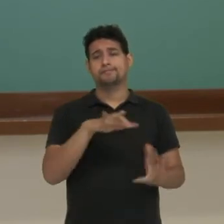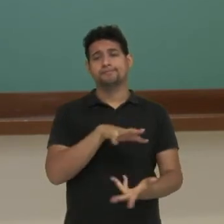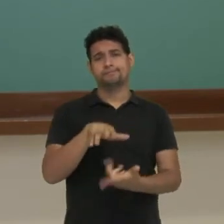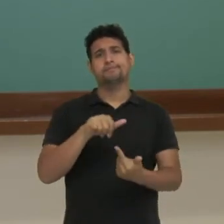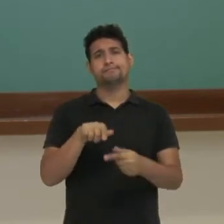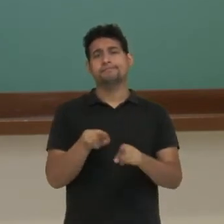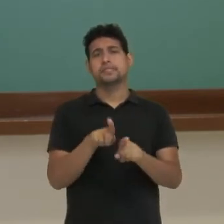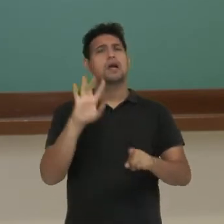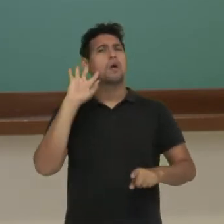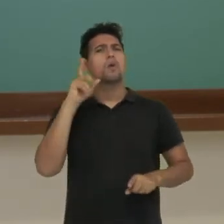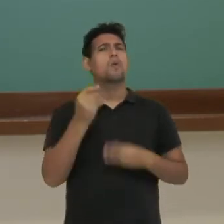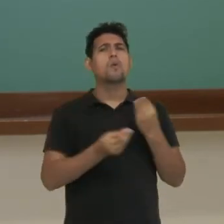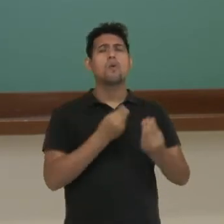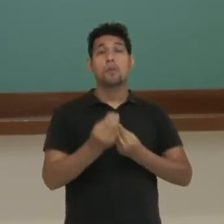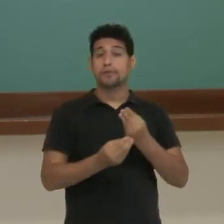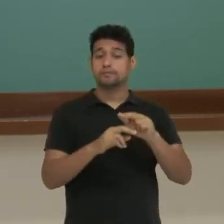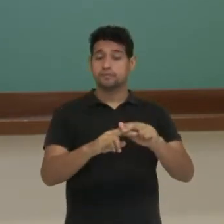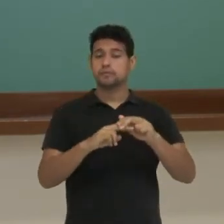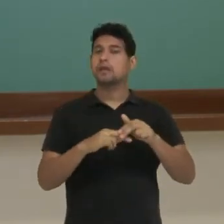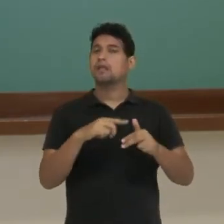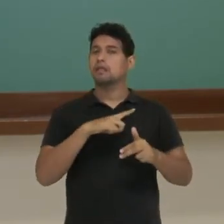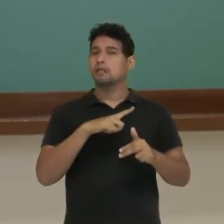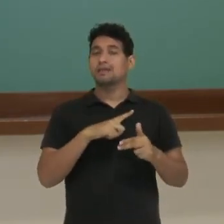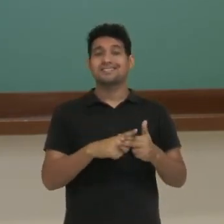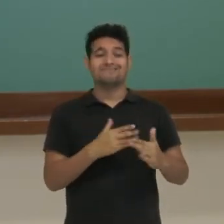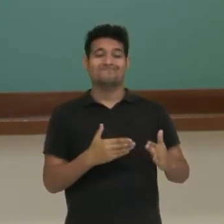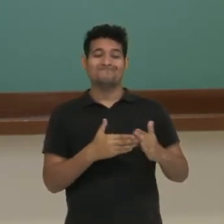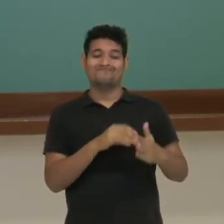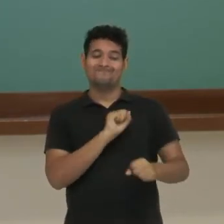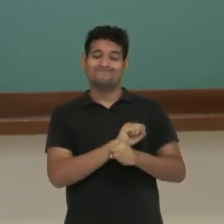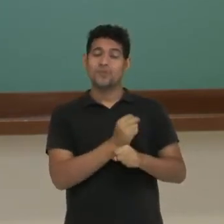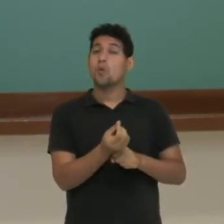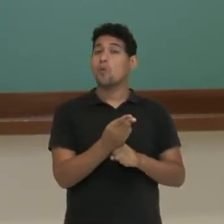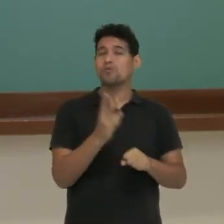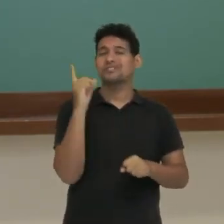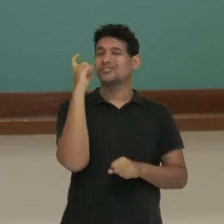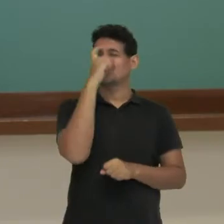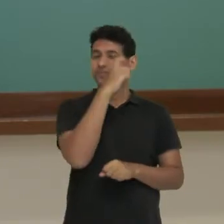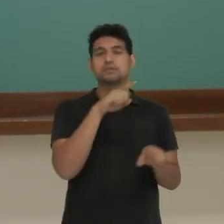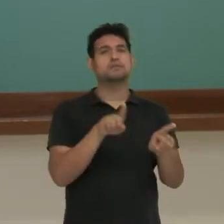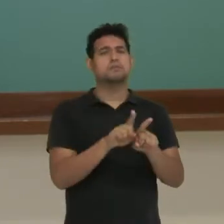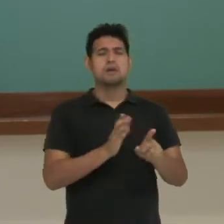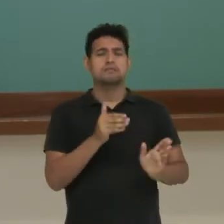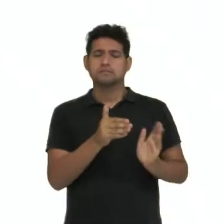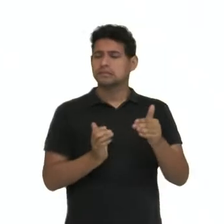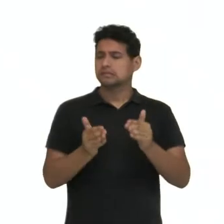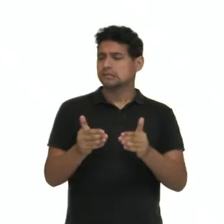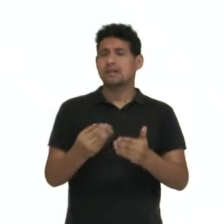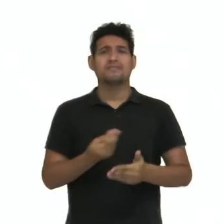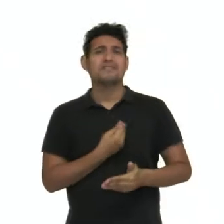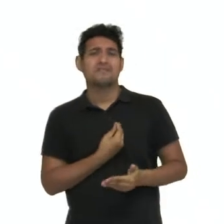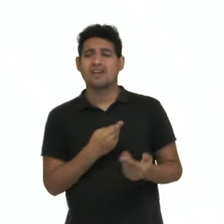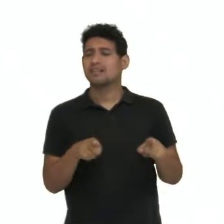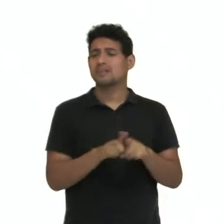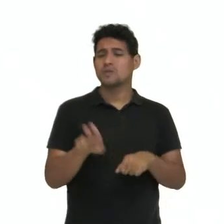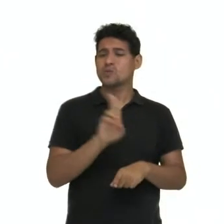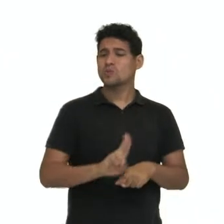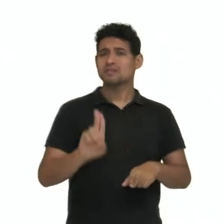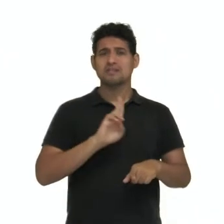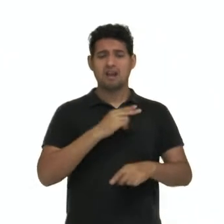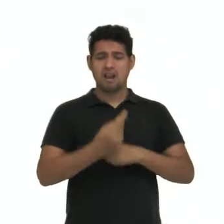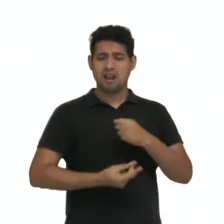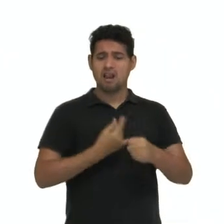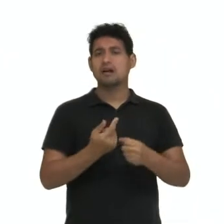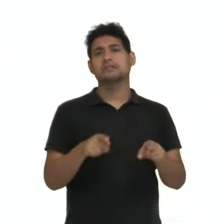eles considerados porque eles impossibilitam ou dificultam o acesso à moradia, a utilização de